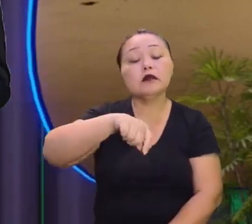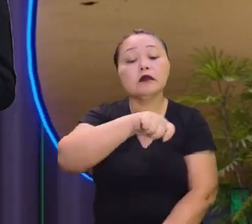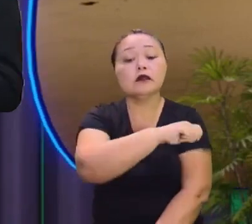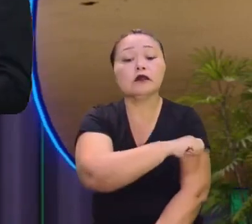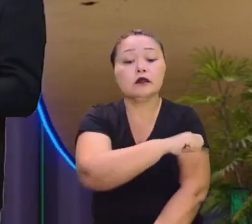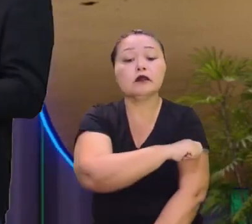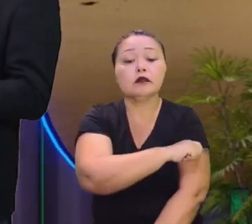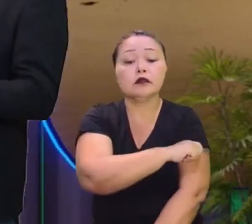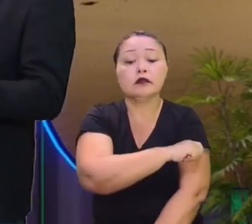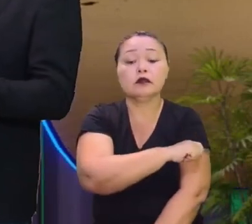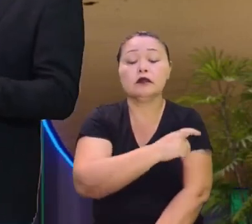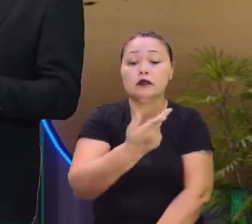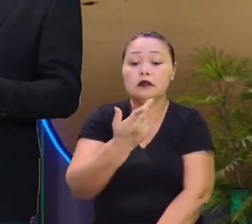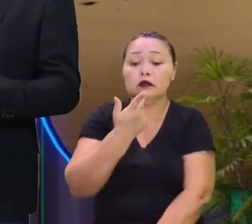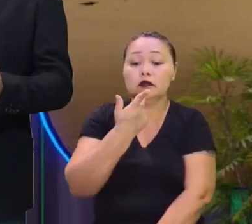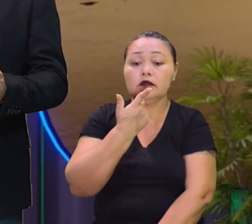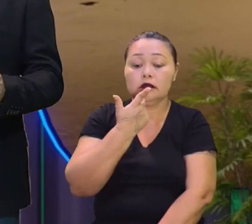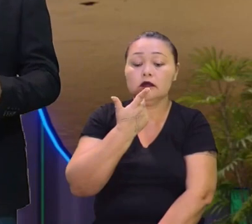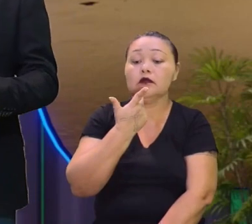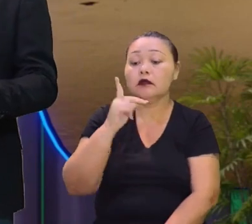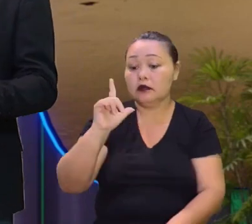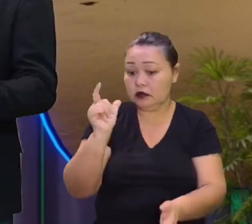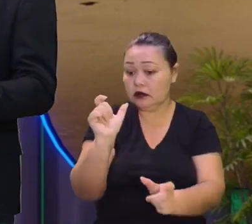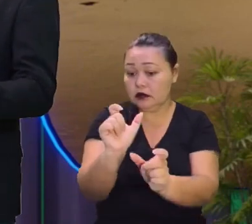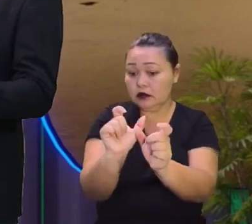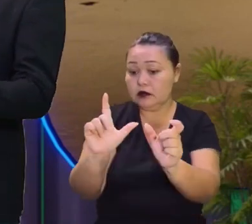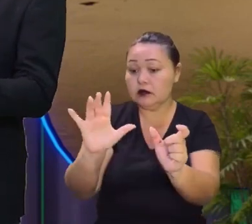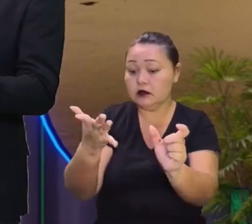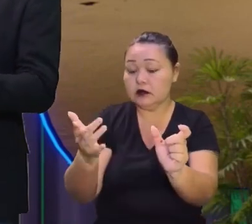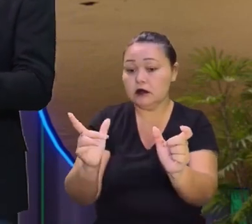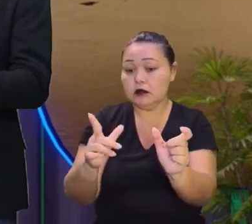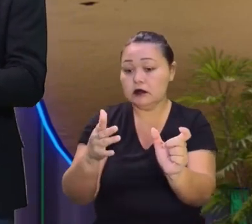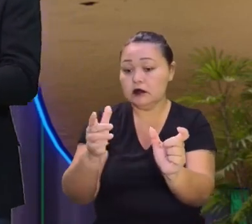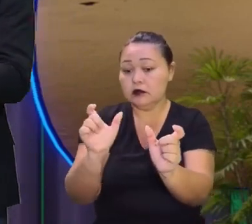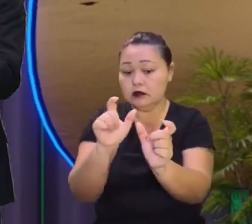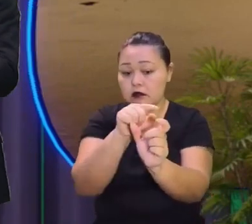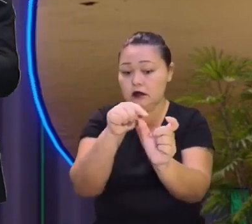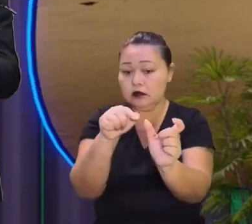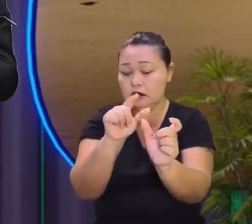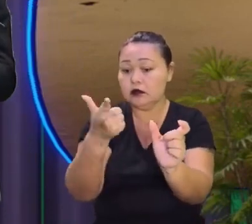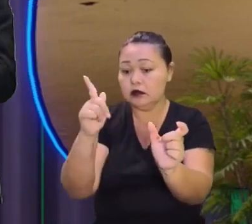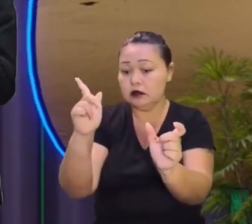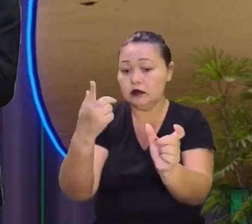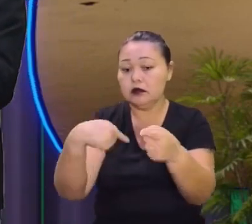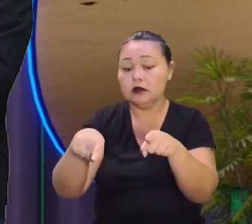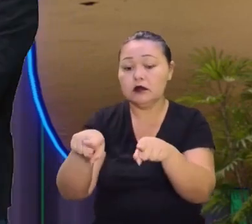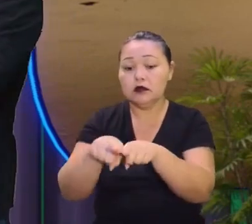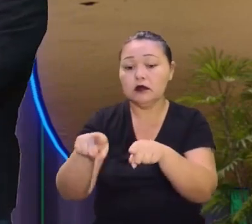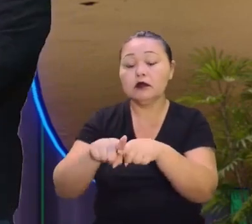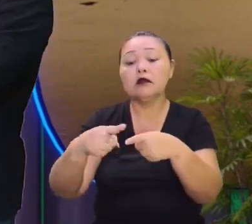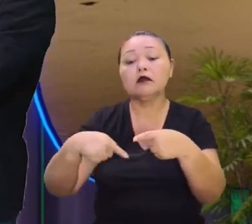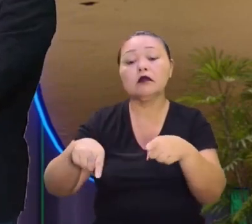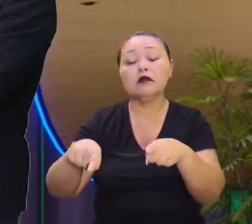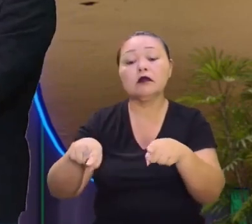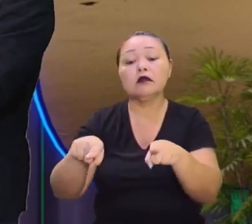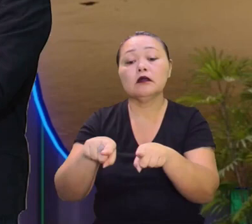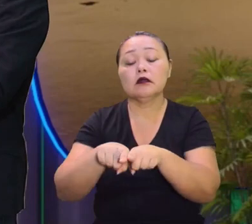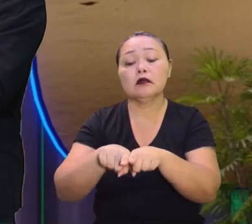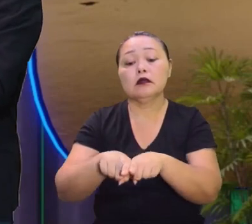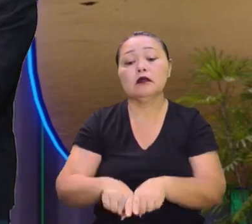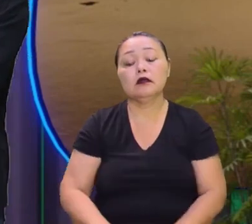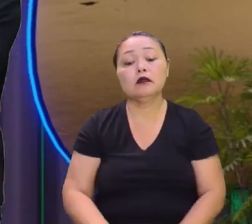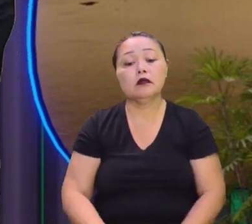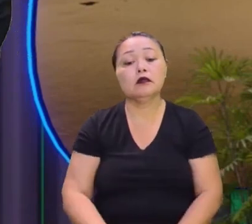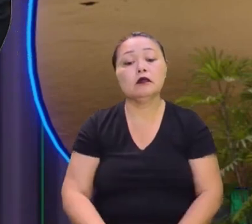aluno, e vamos falar de termos mais modernos, não apenas na questão geográfica, mas na